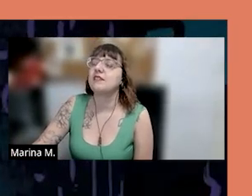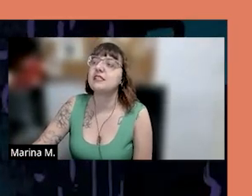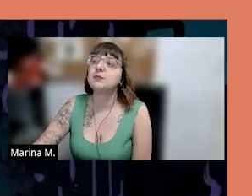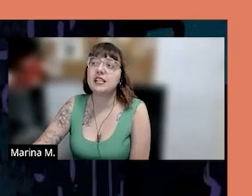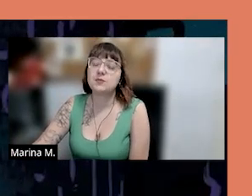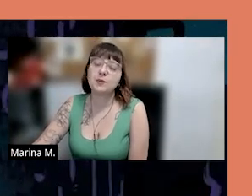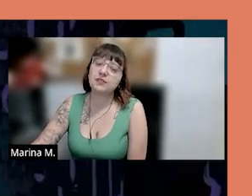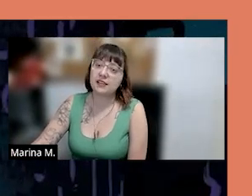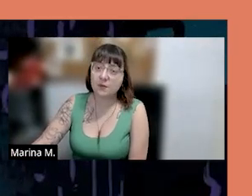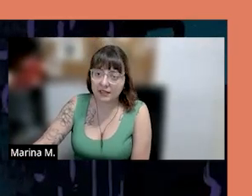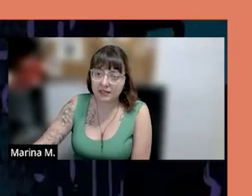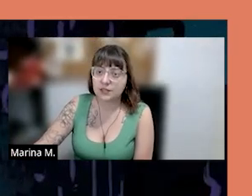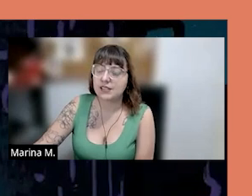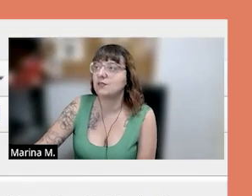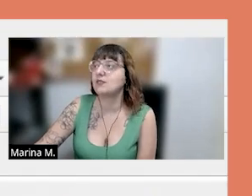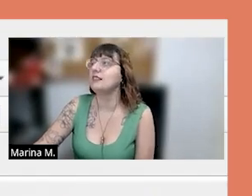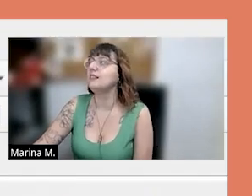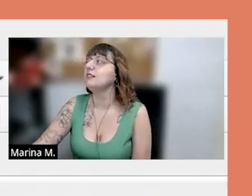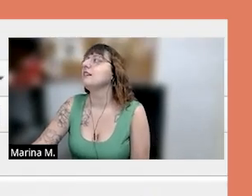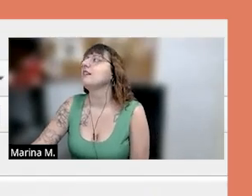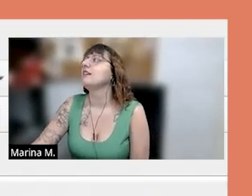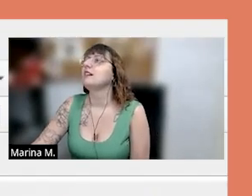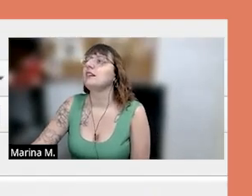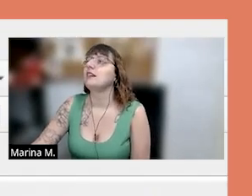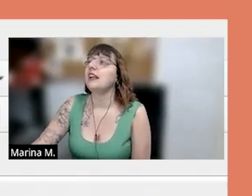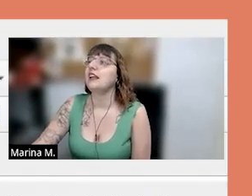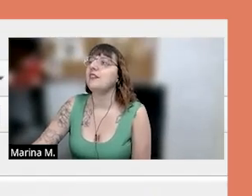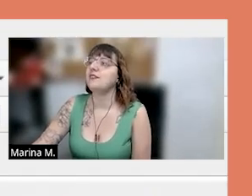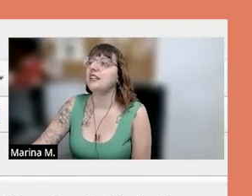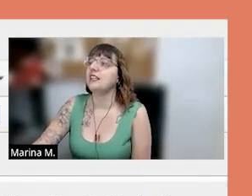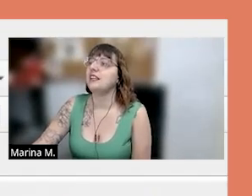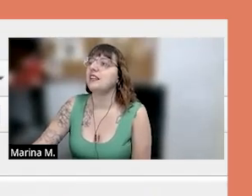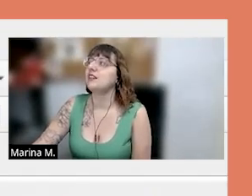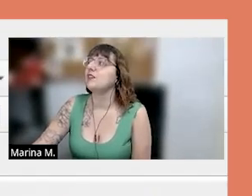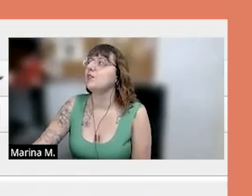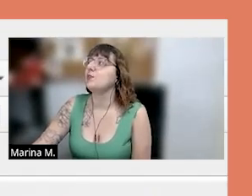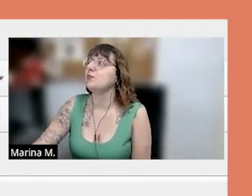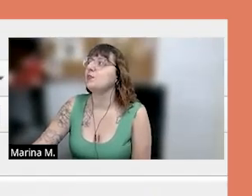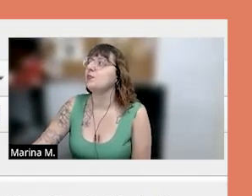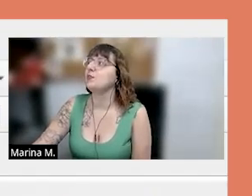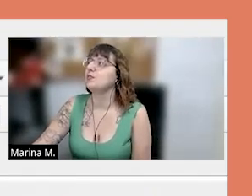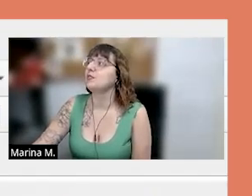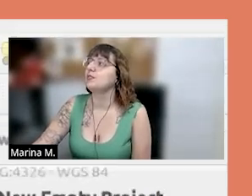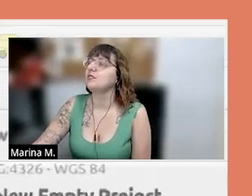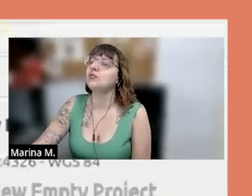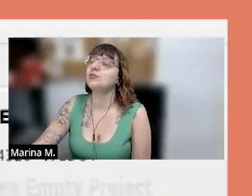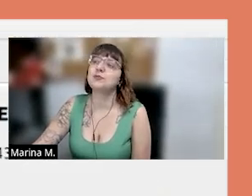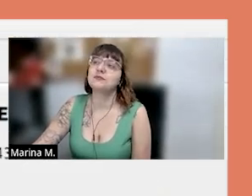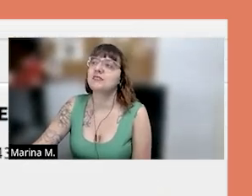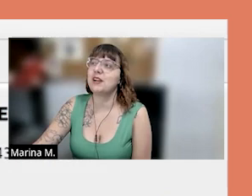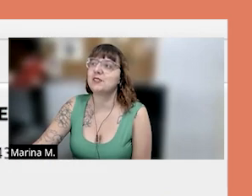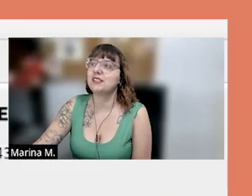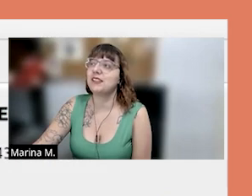É a versão 3.34 que está sendo usada. Ele vai vir aqui como